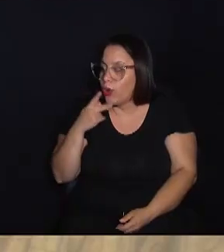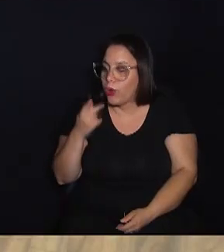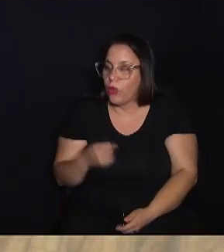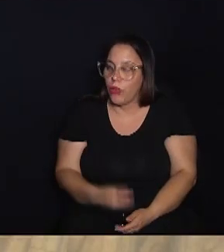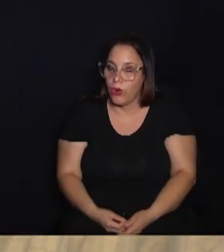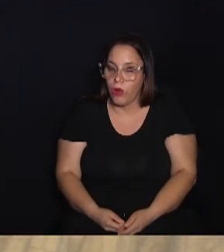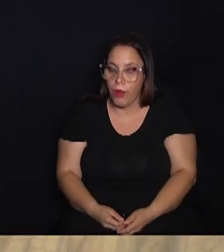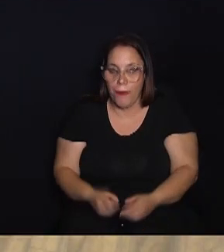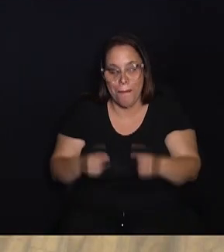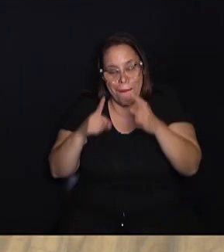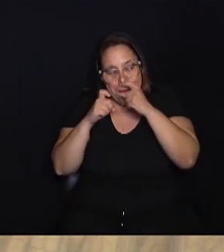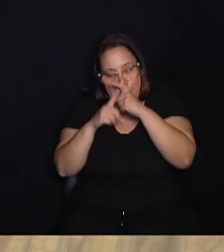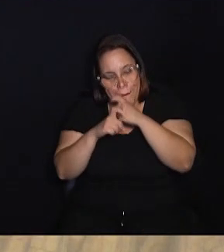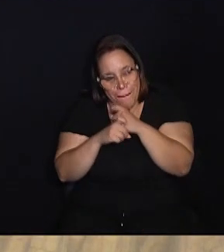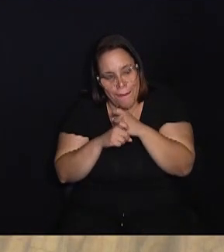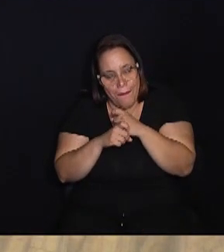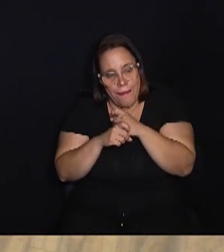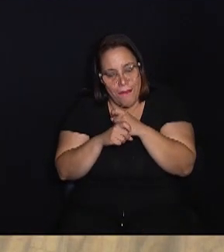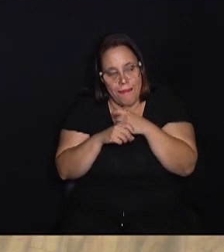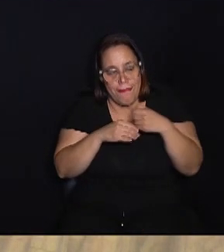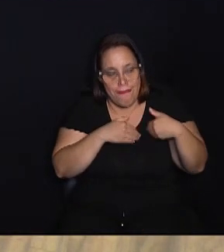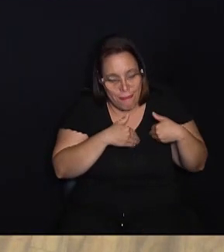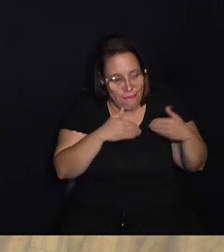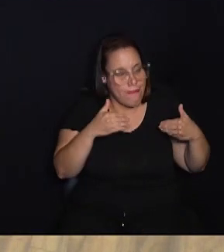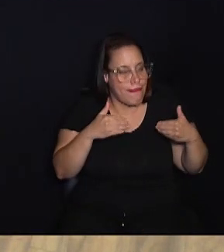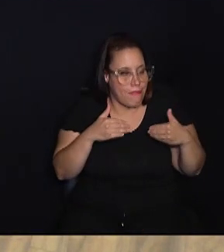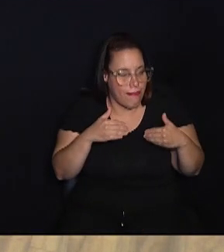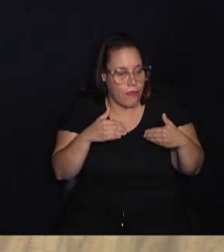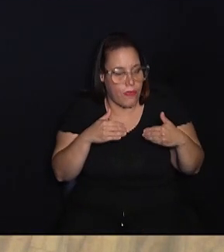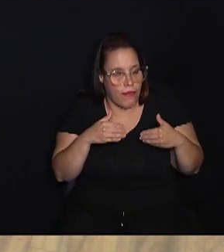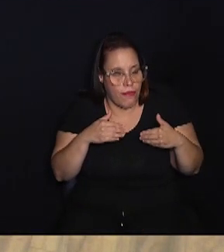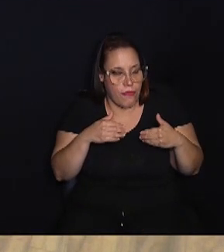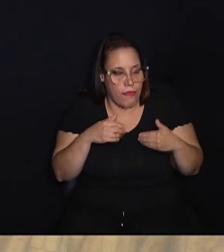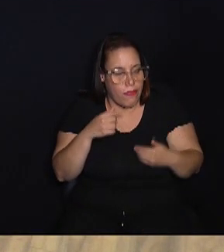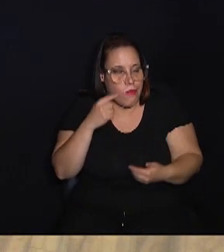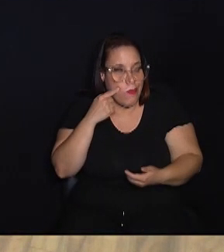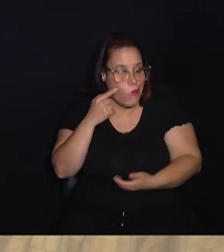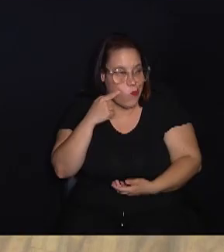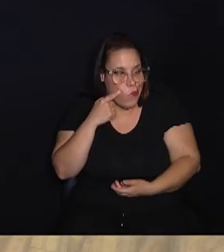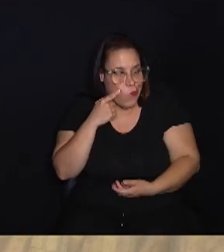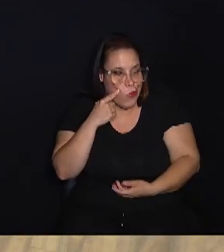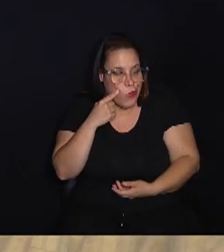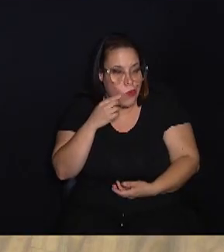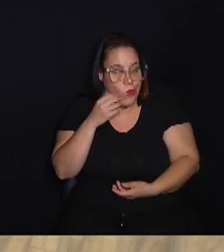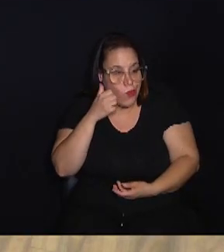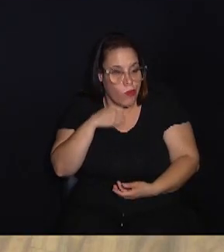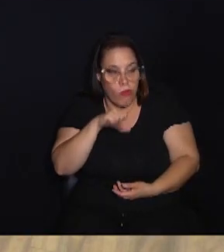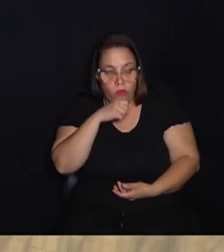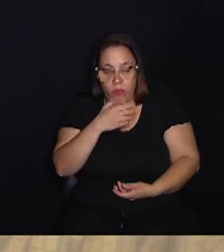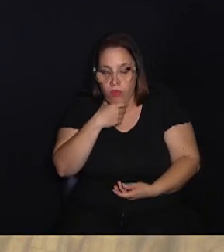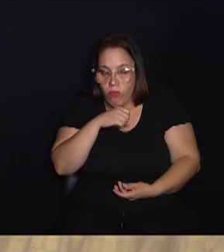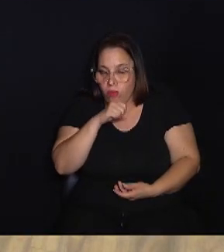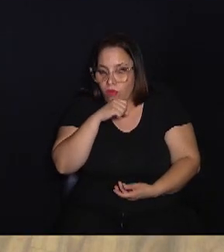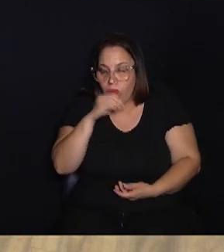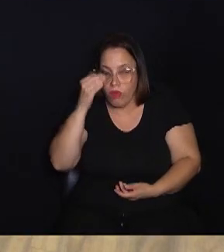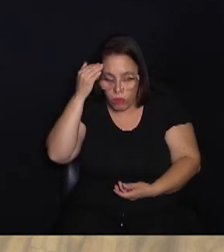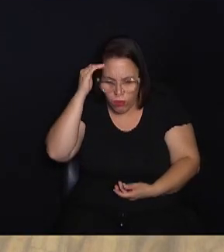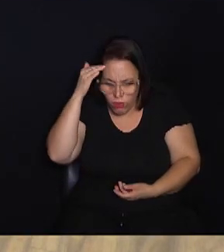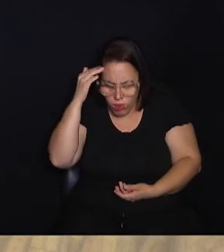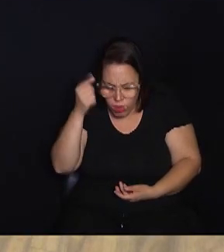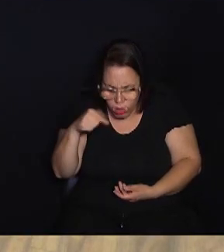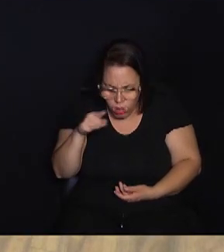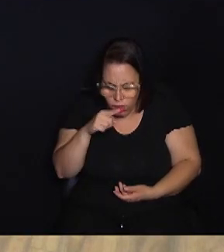sobre desafios, sobre responsabilidades. Vocês citaram bastante essa questão dos pais. Vocês entendem que é